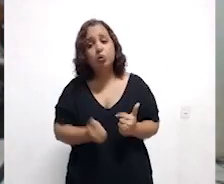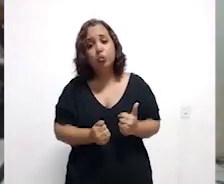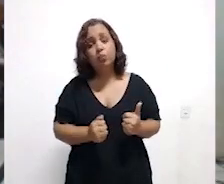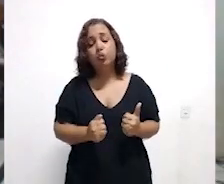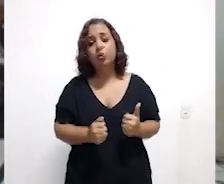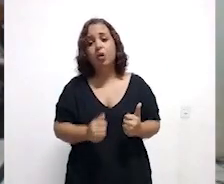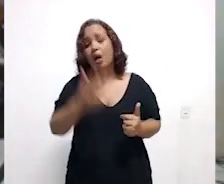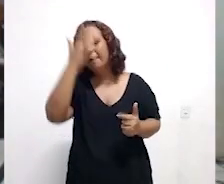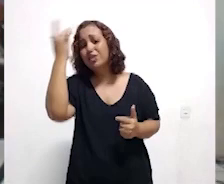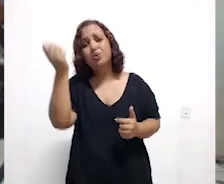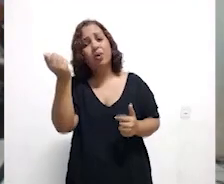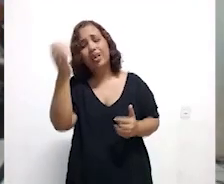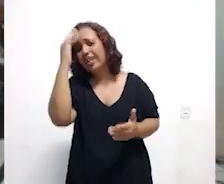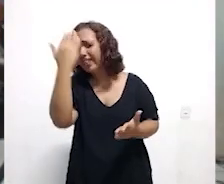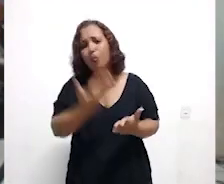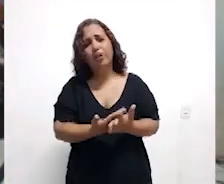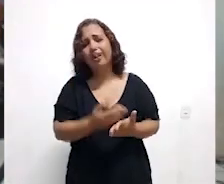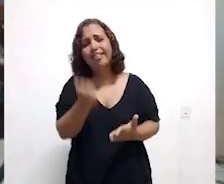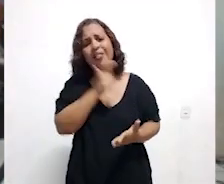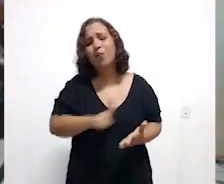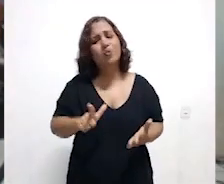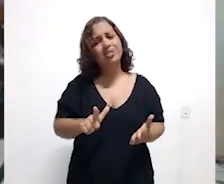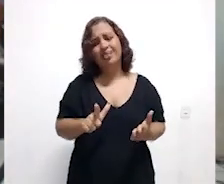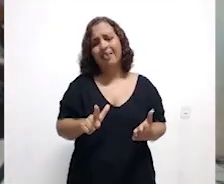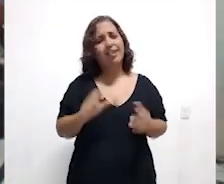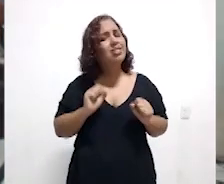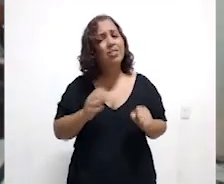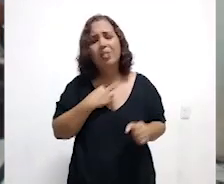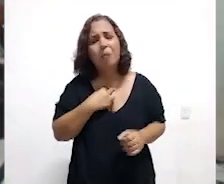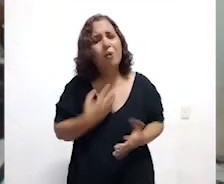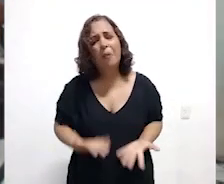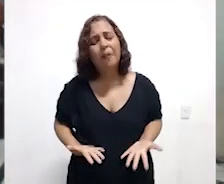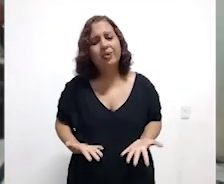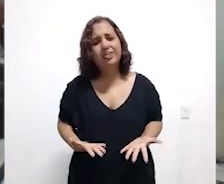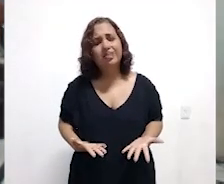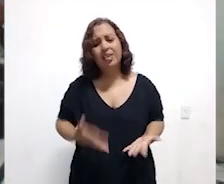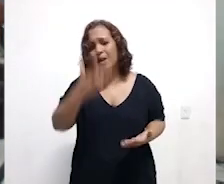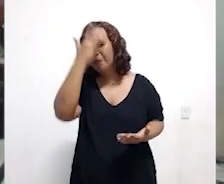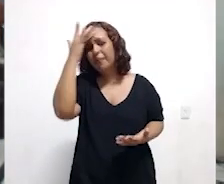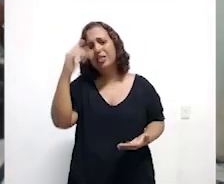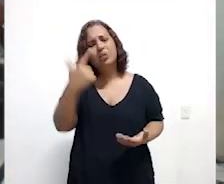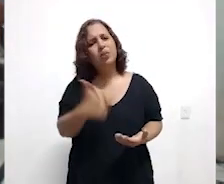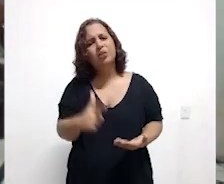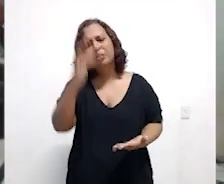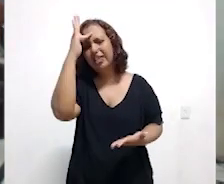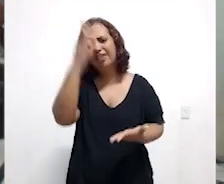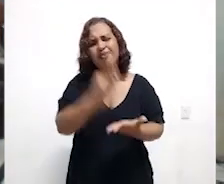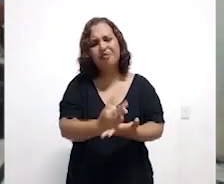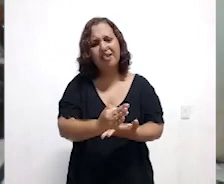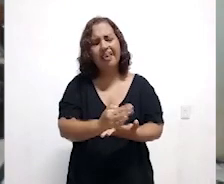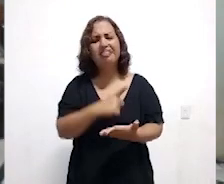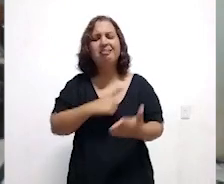crê. Quem não crê, quem não tem fé, estabelece limites